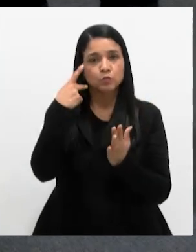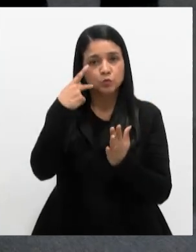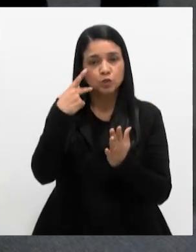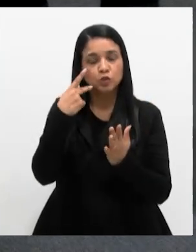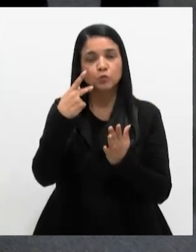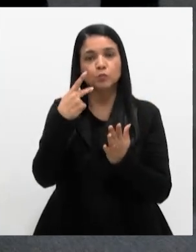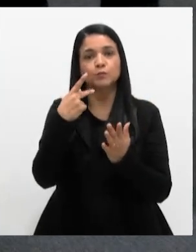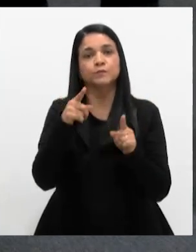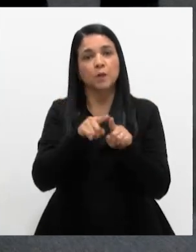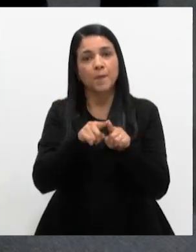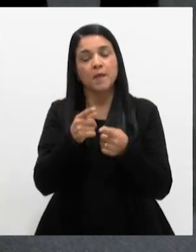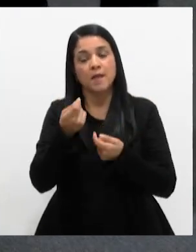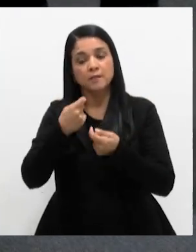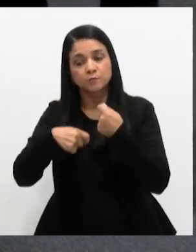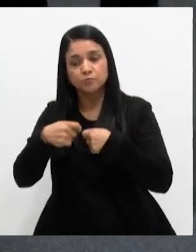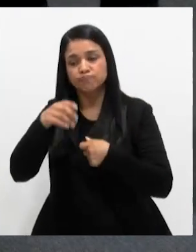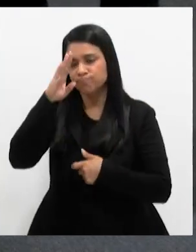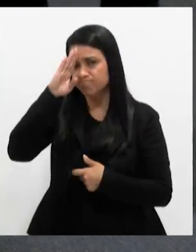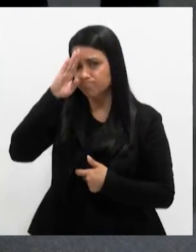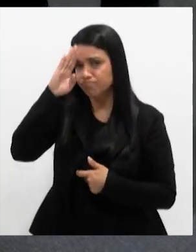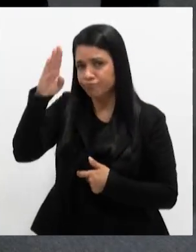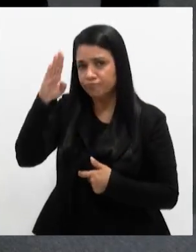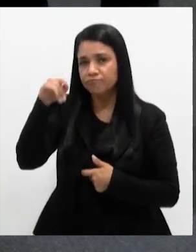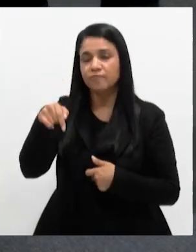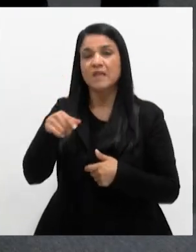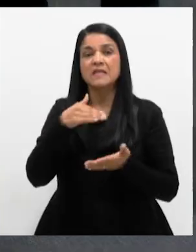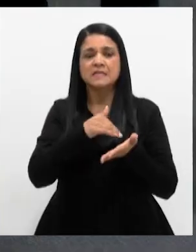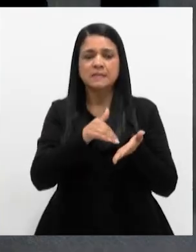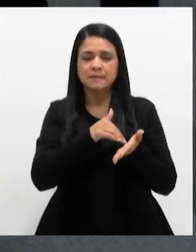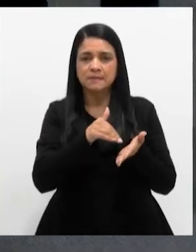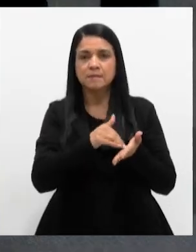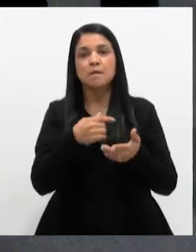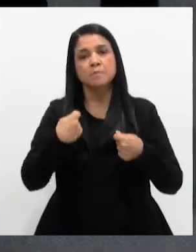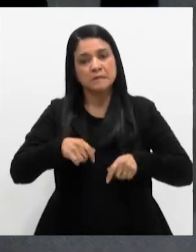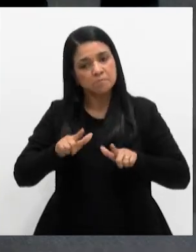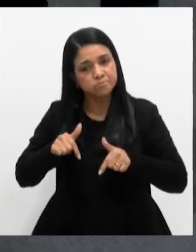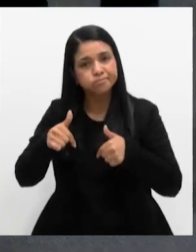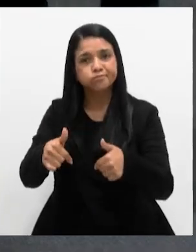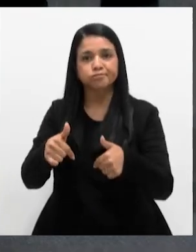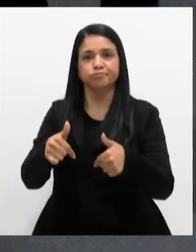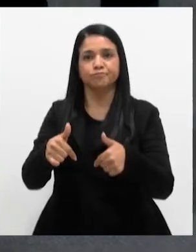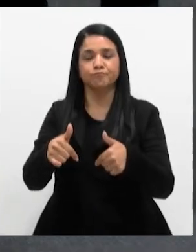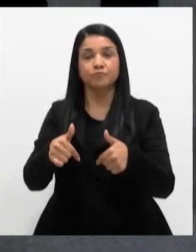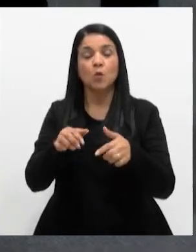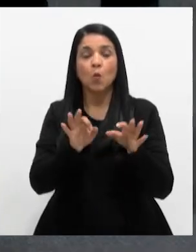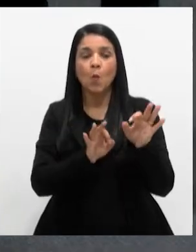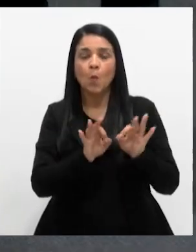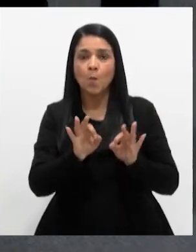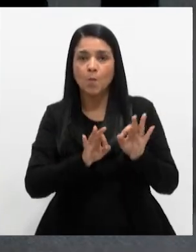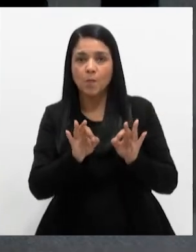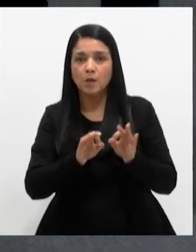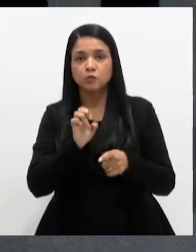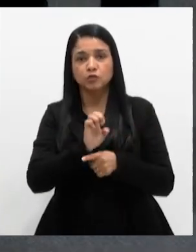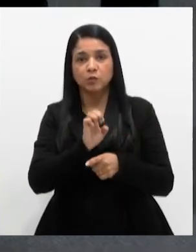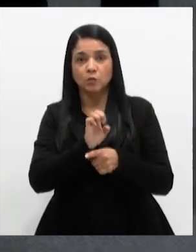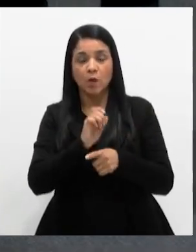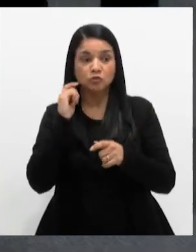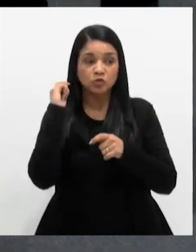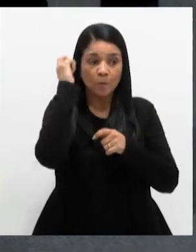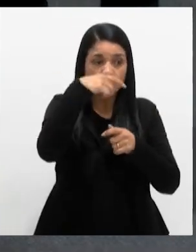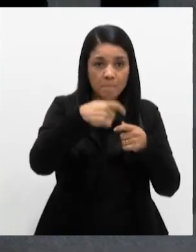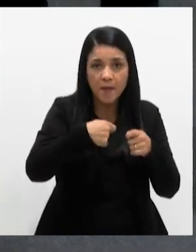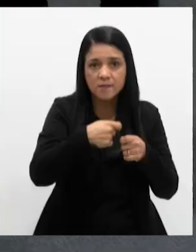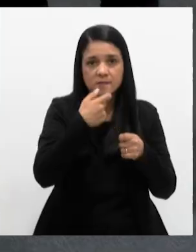político-administrativo das prioridades que essa secretaria vai ter que tocar. Tem que ter um plano estadual de pesca no Estado do Rio de Janeiro.